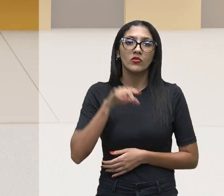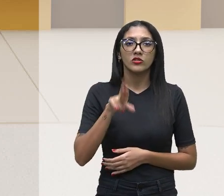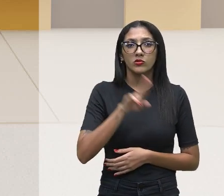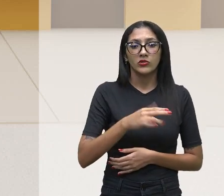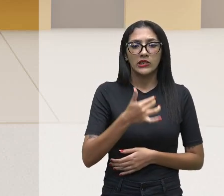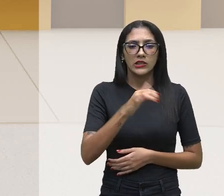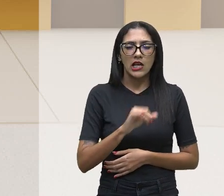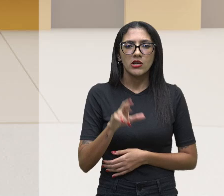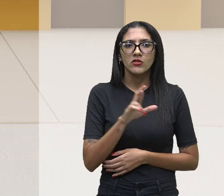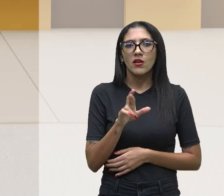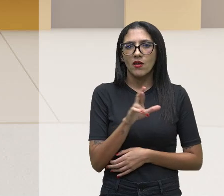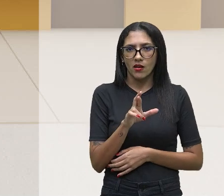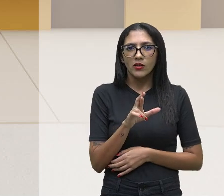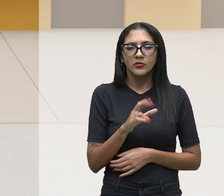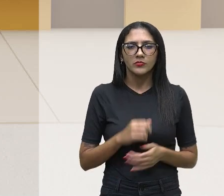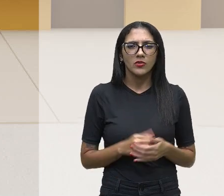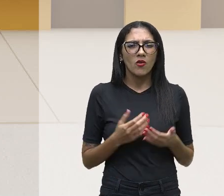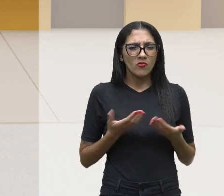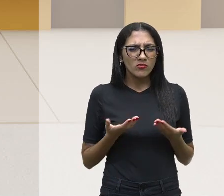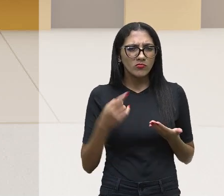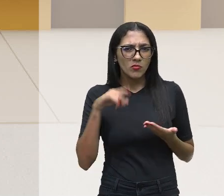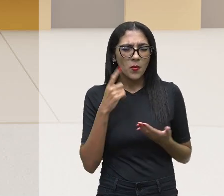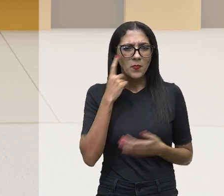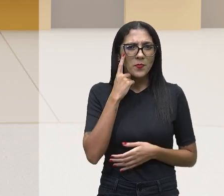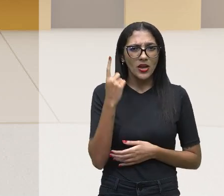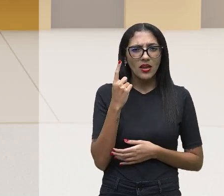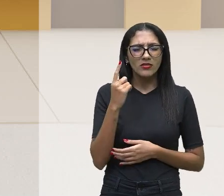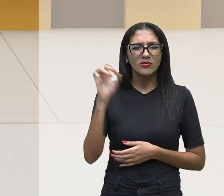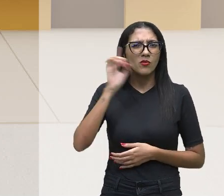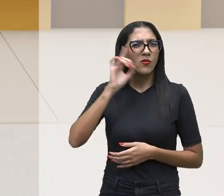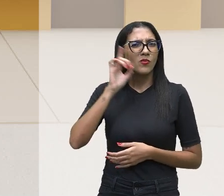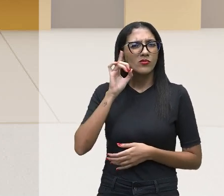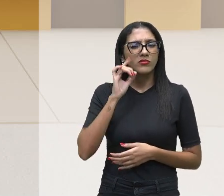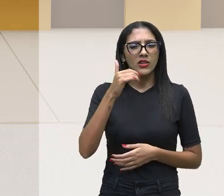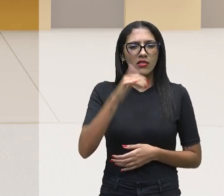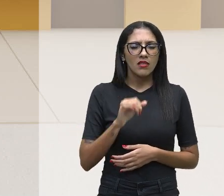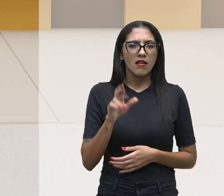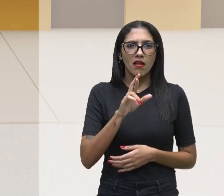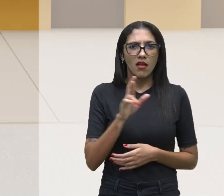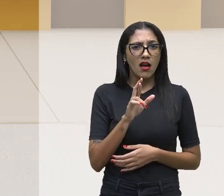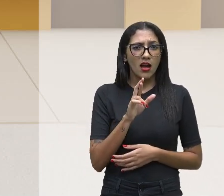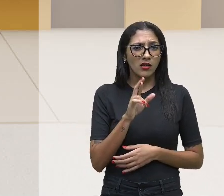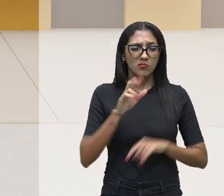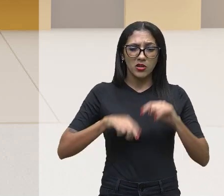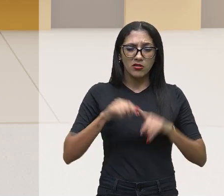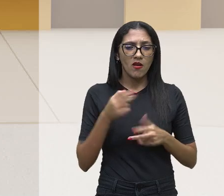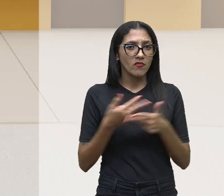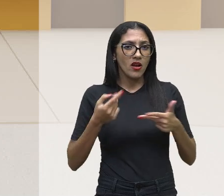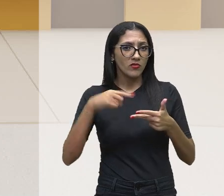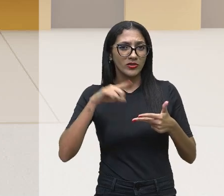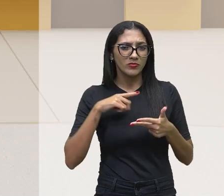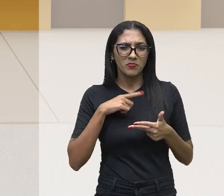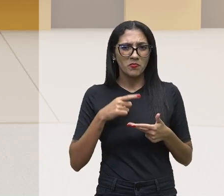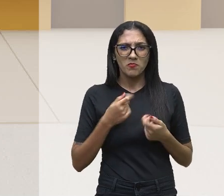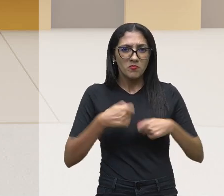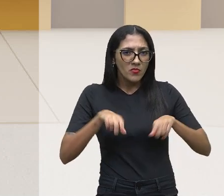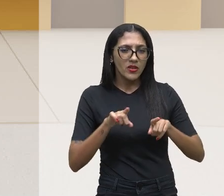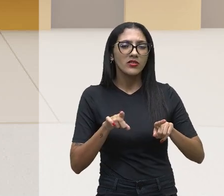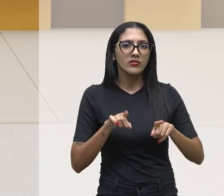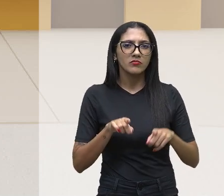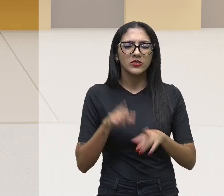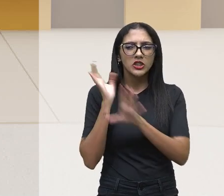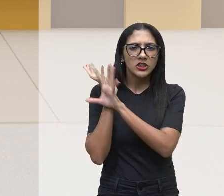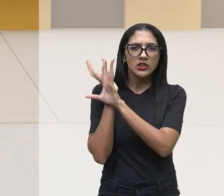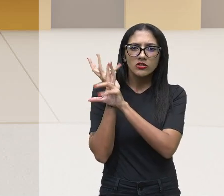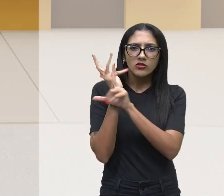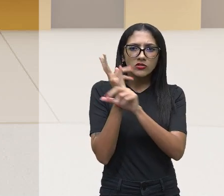não precisa. Já pensou se você gasta R$ 10 todo dia com algo que você não precisa? Se você somar tudo,